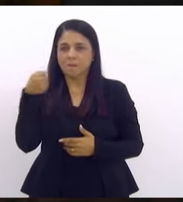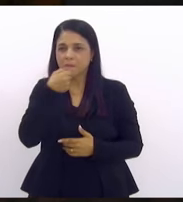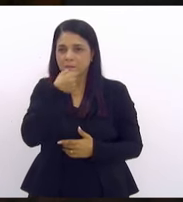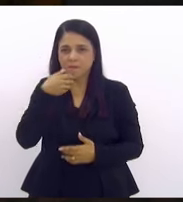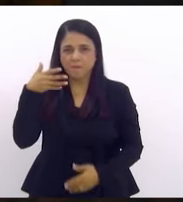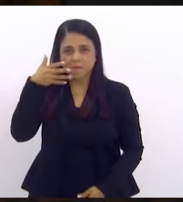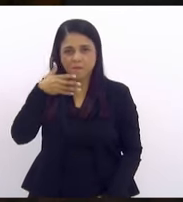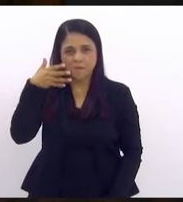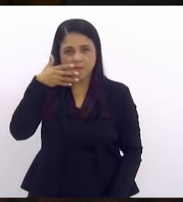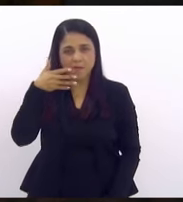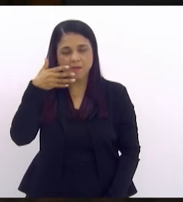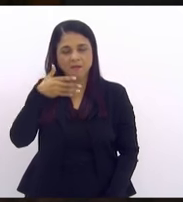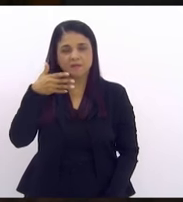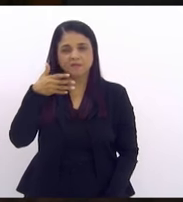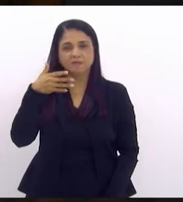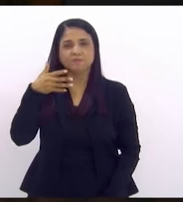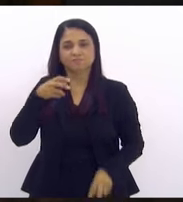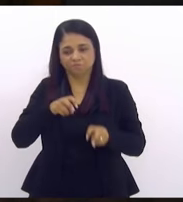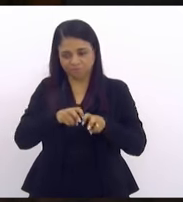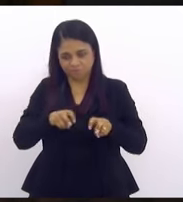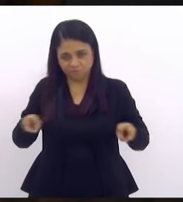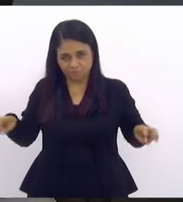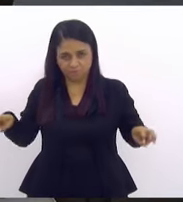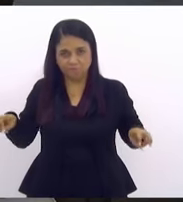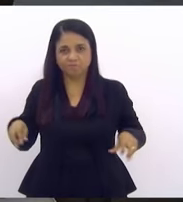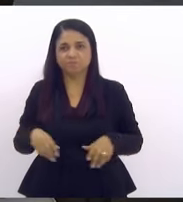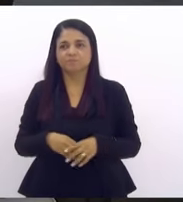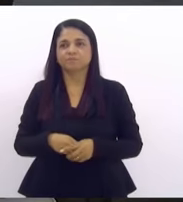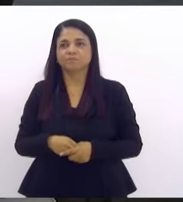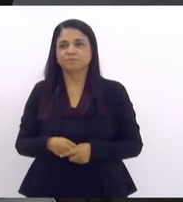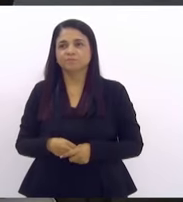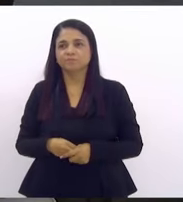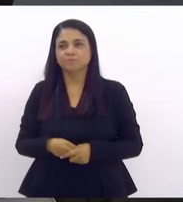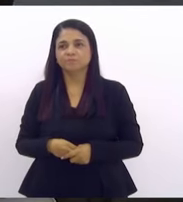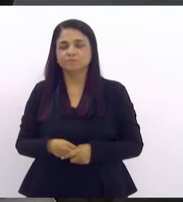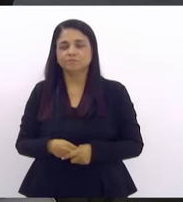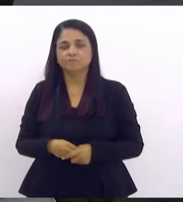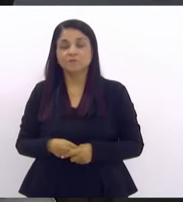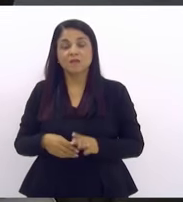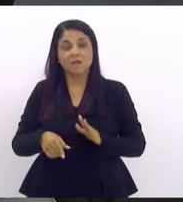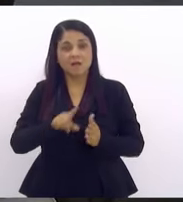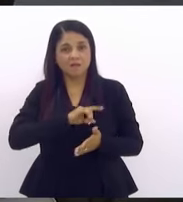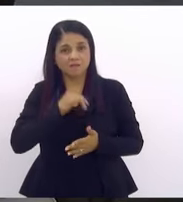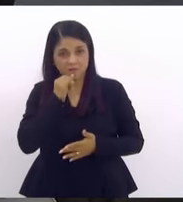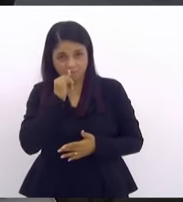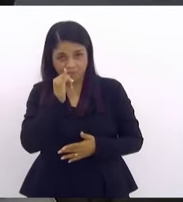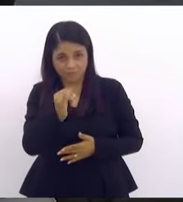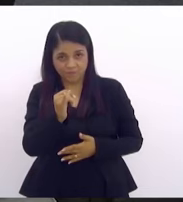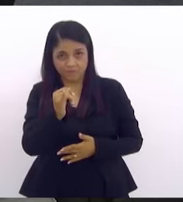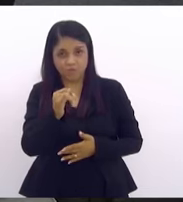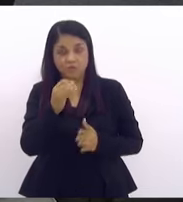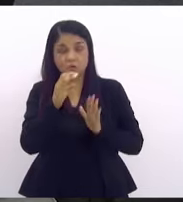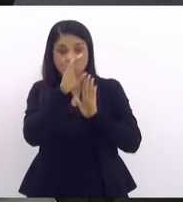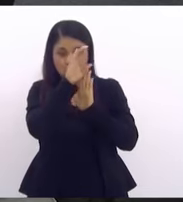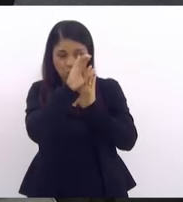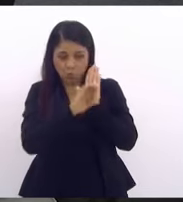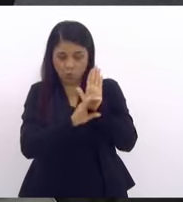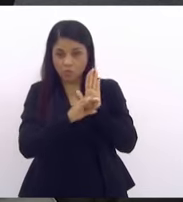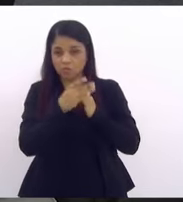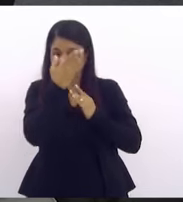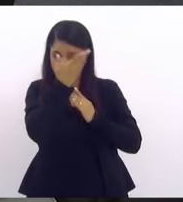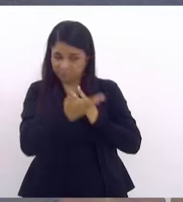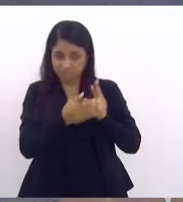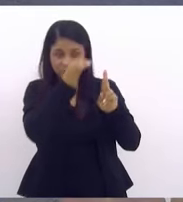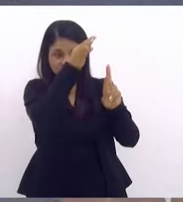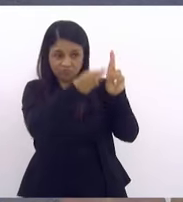agora aos demais integrantes da mesa eu quero antes de mais nada dizer que esse currículo do nosso querido